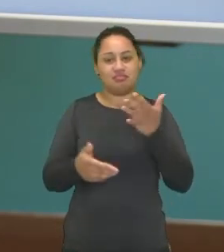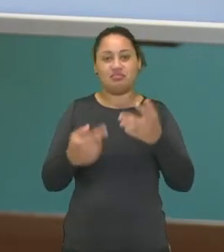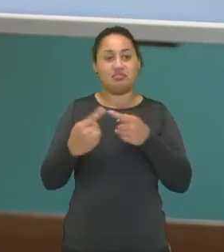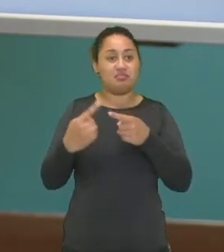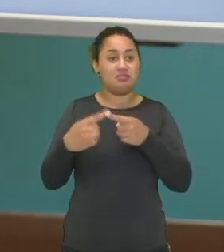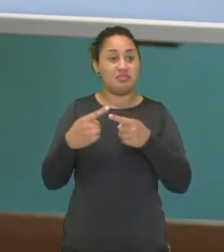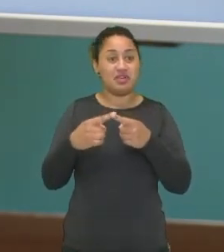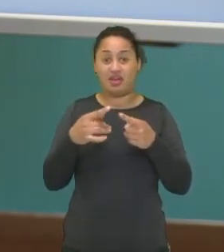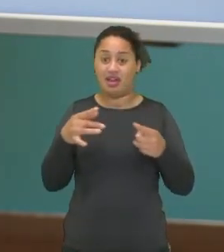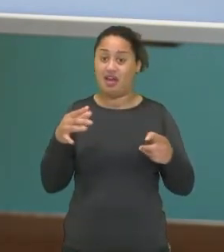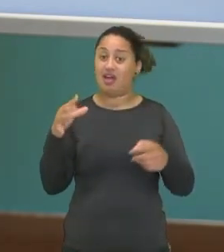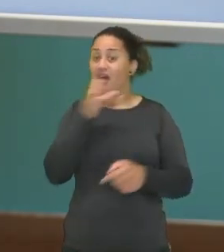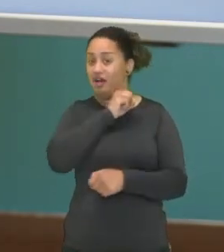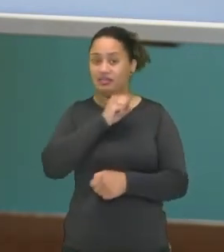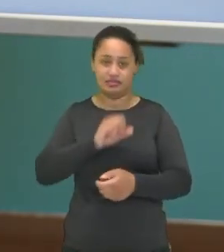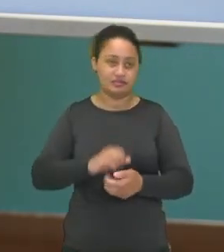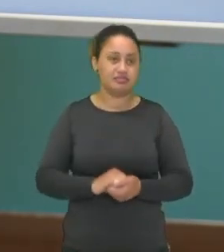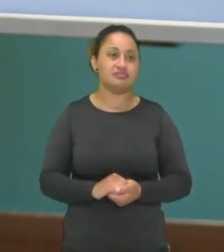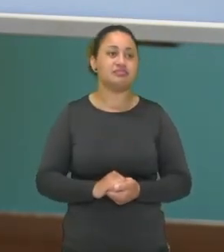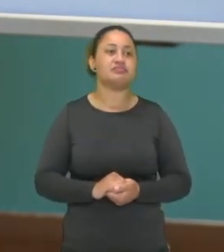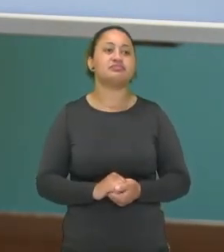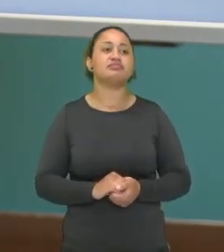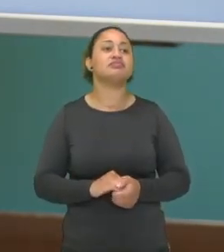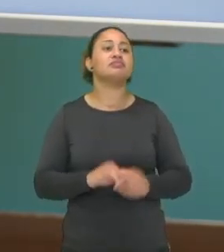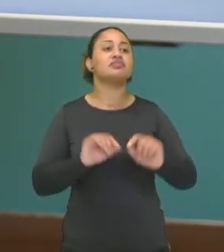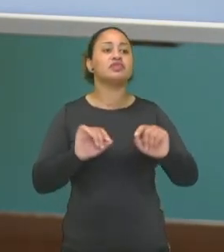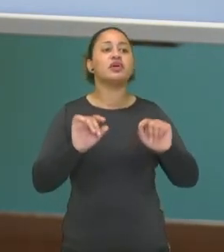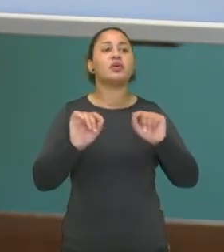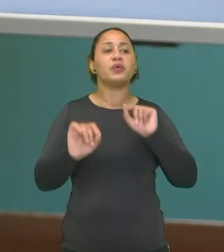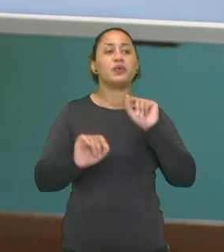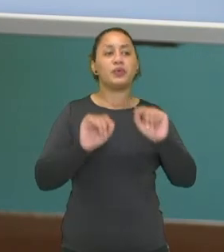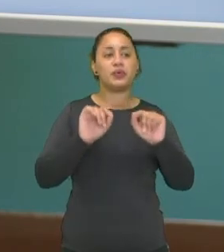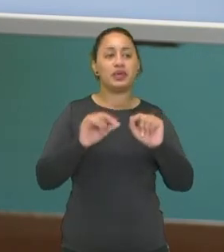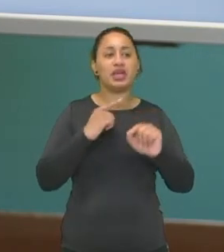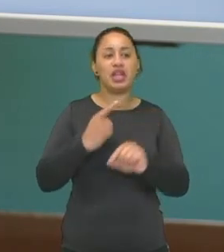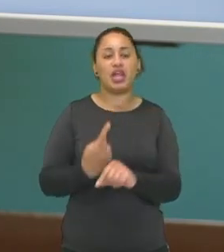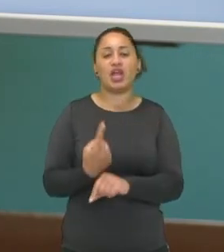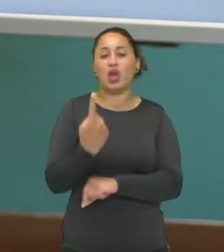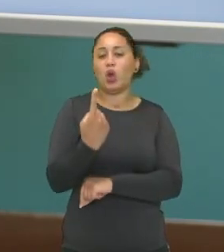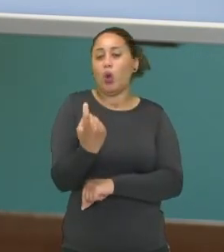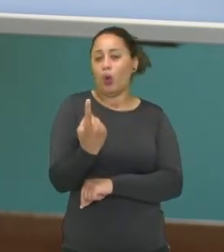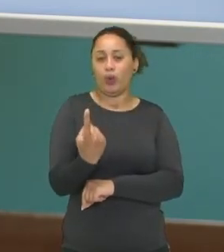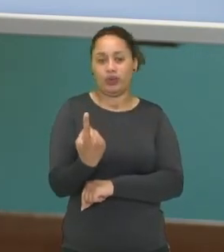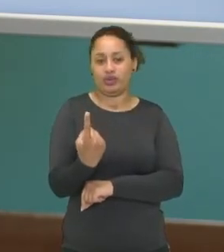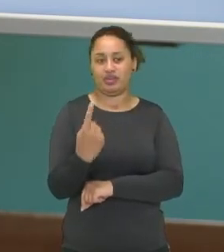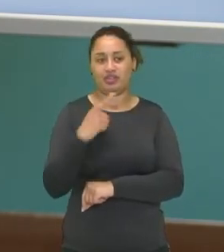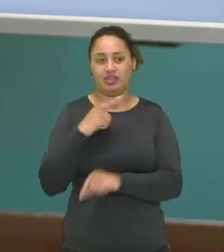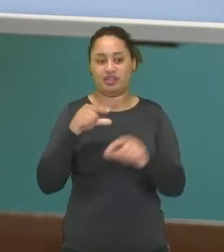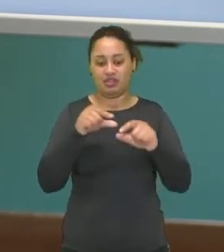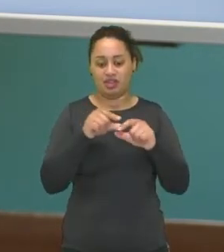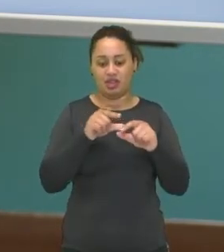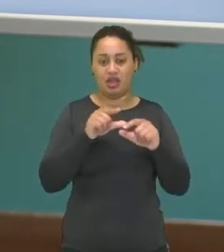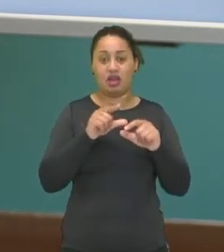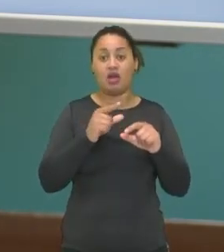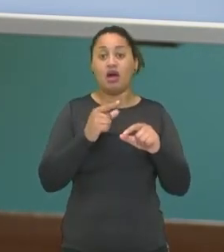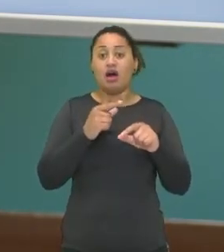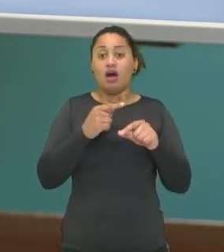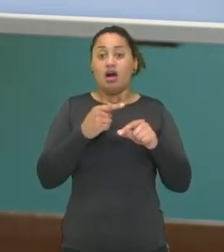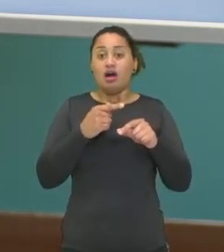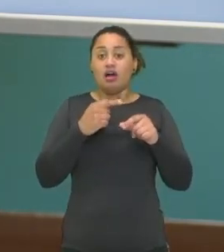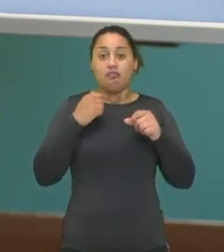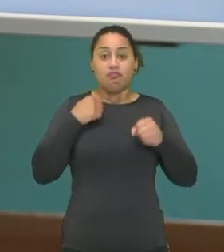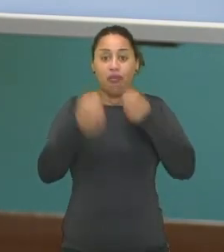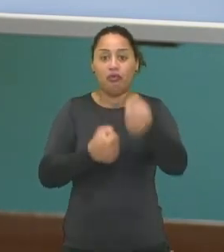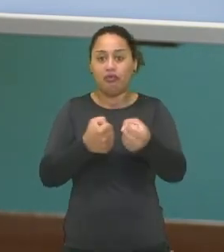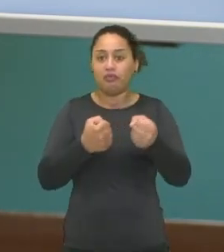é extremamente rápida. Para isso, respiram uma única vez durante o trajeto em linha reta. Olha só isso.